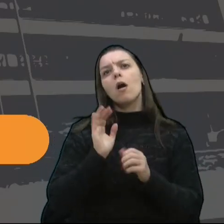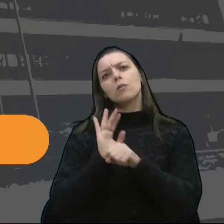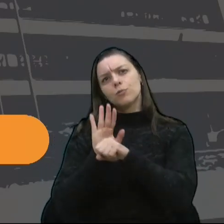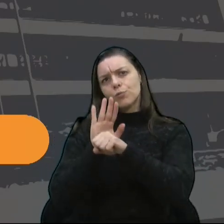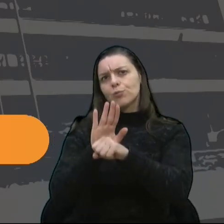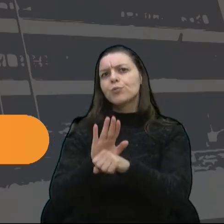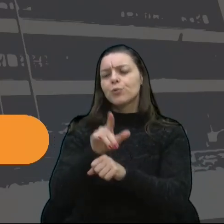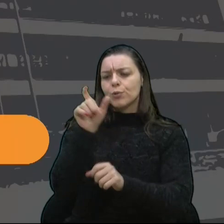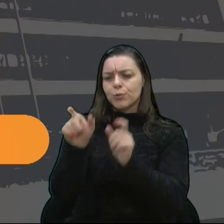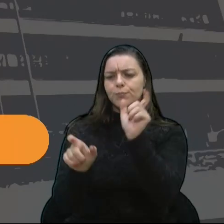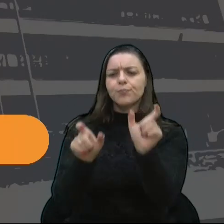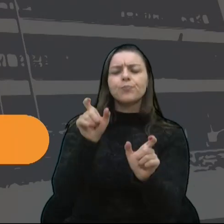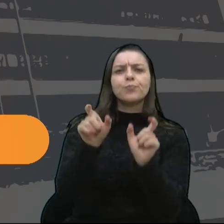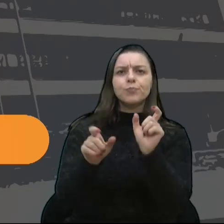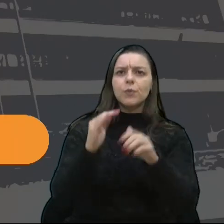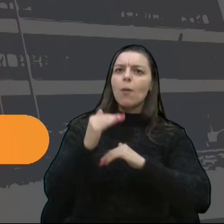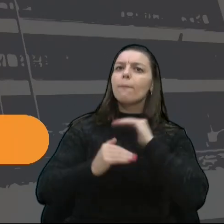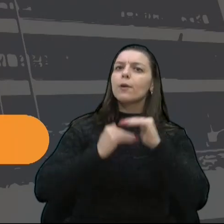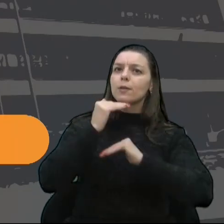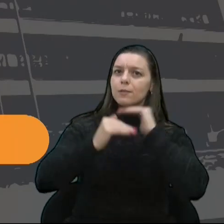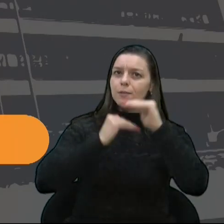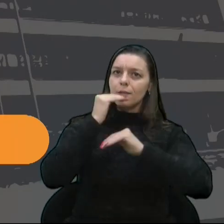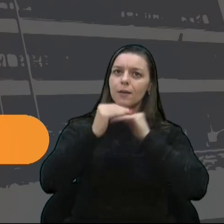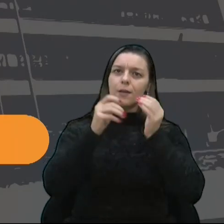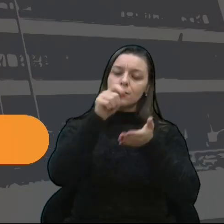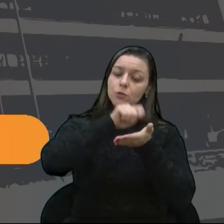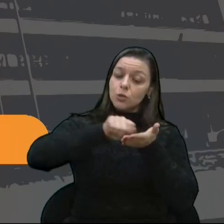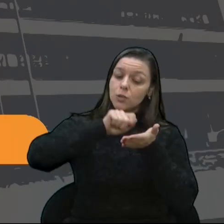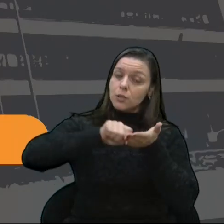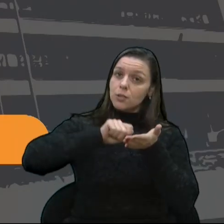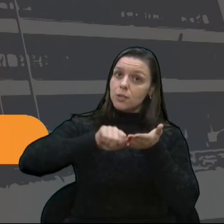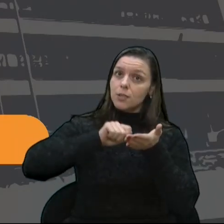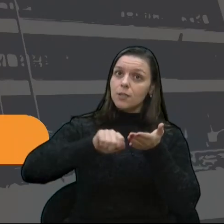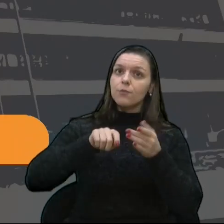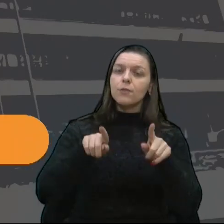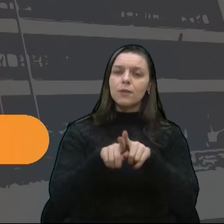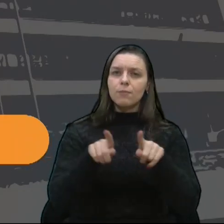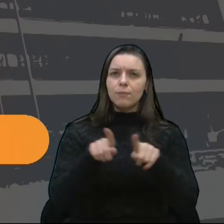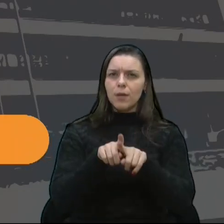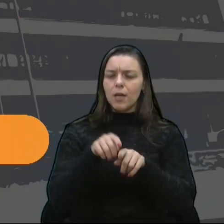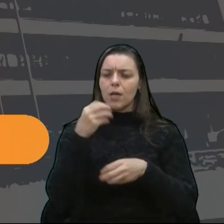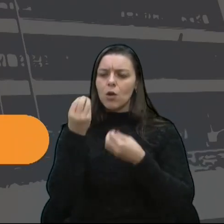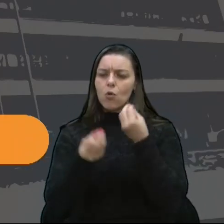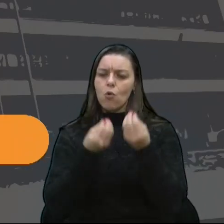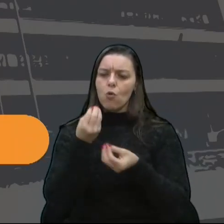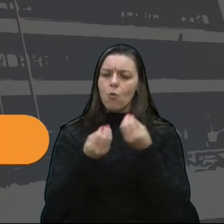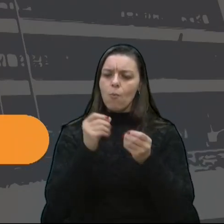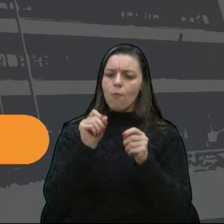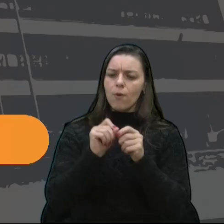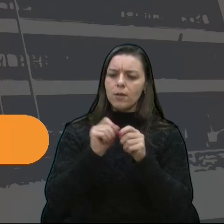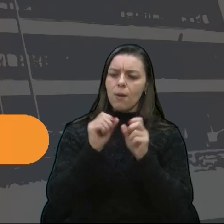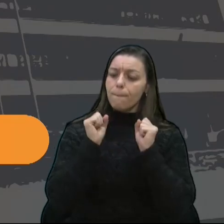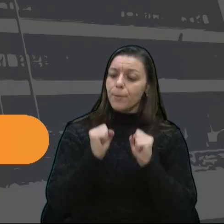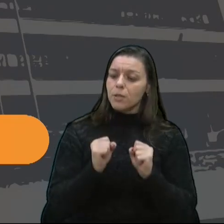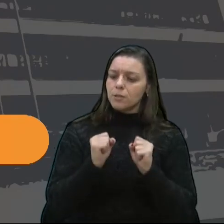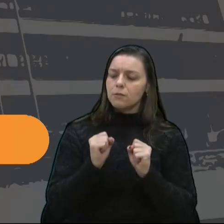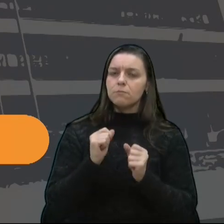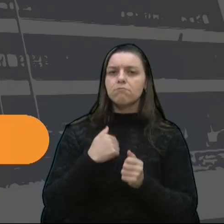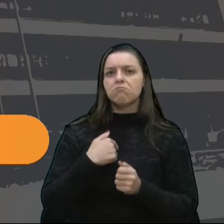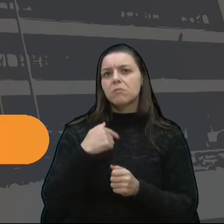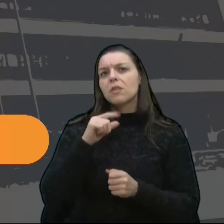muito nesse processo realmente de escrita e até de se narrar, de narrar suas possibilidades. Muitos não se viam